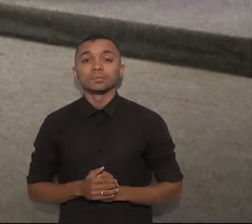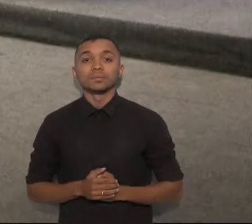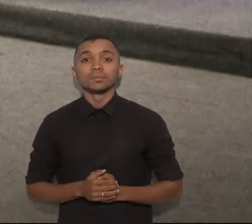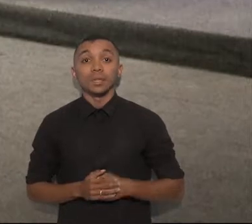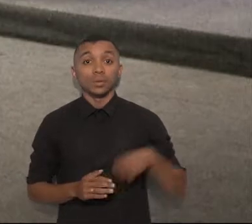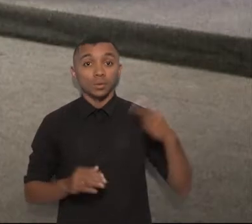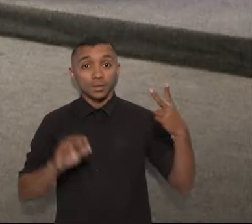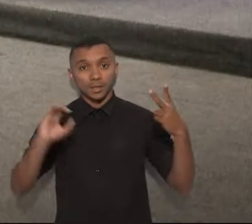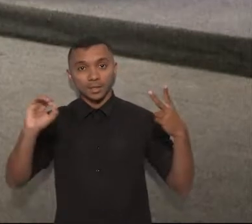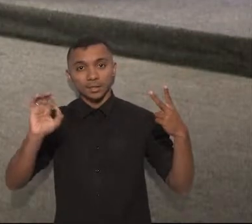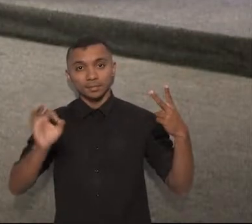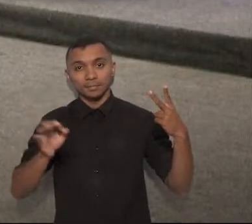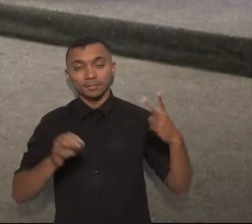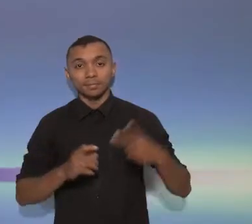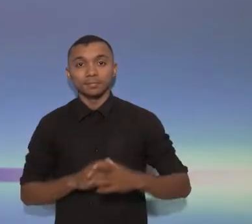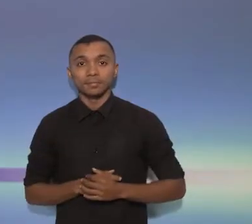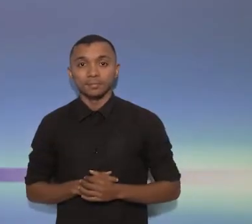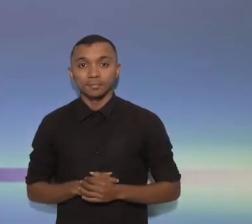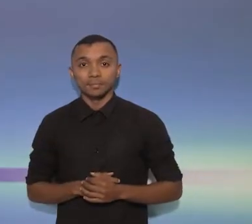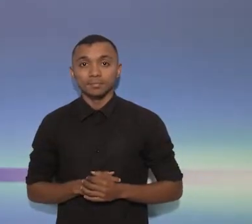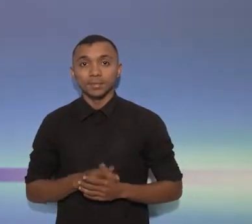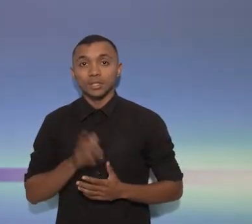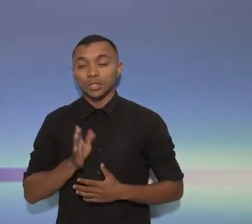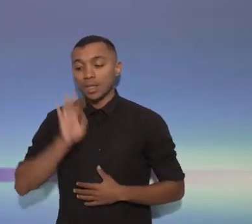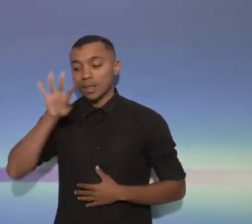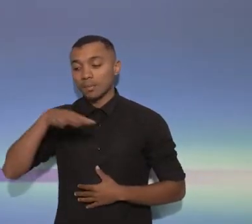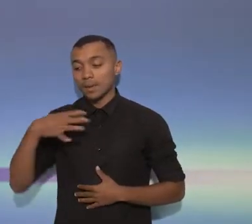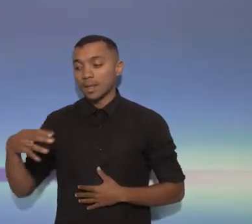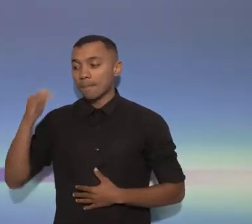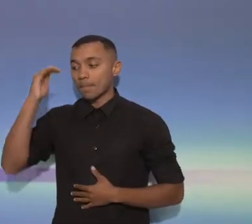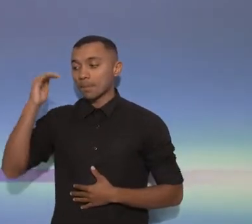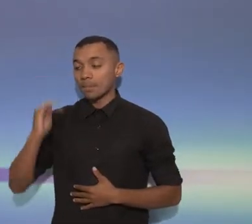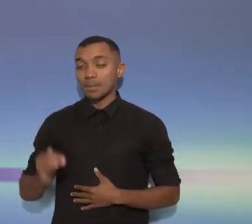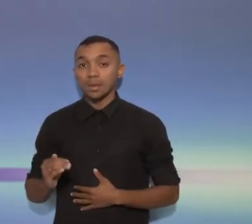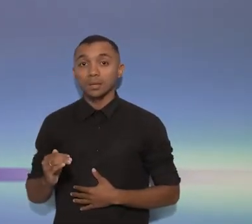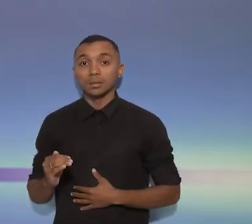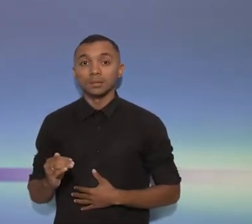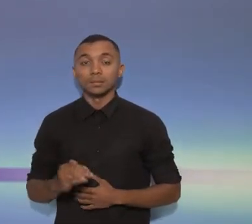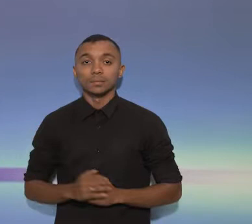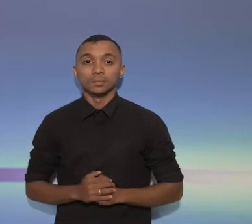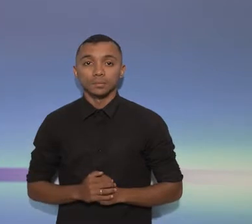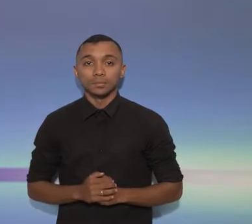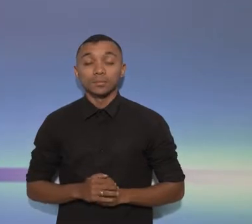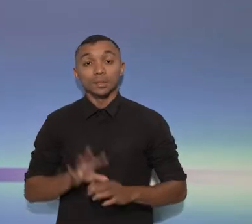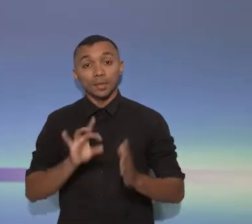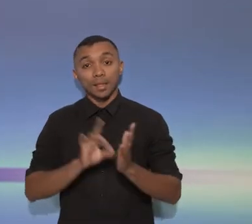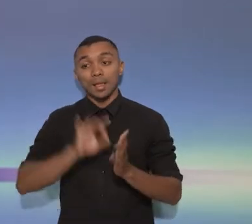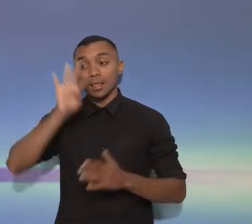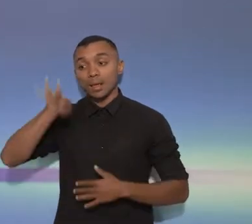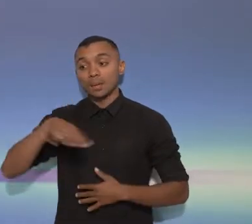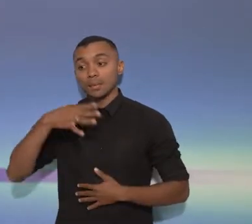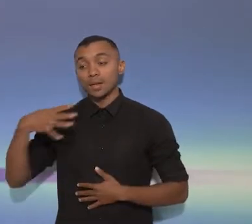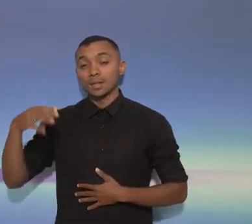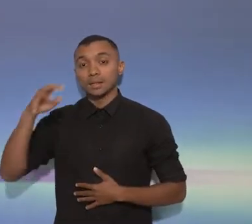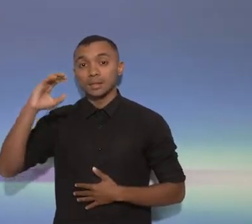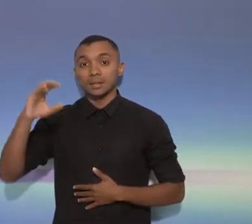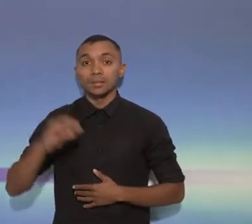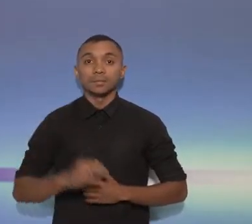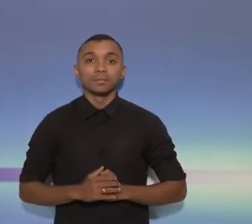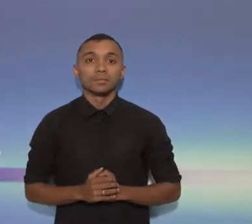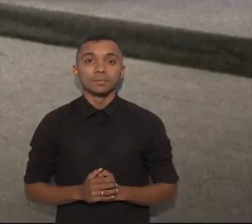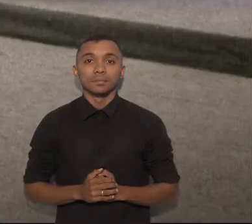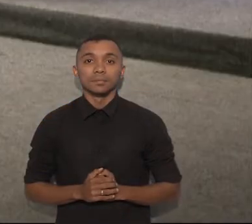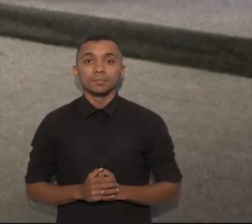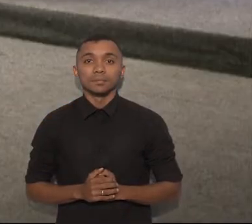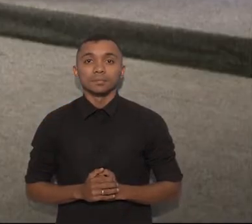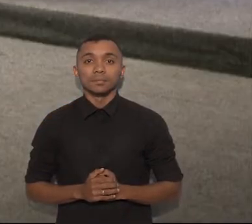Por 2-0. Ocupa a 15ª posição com 16 pontos. Tripla derrota cearense. É verdade, na Série C. Todos rondando ali, quer dizer, o Atlético